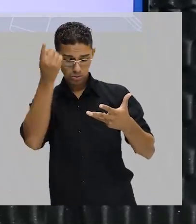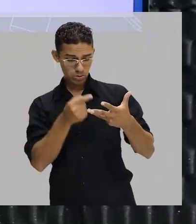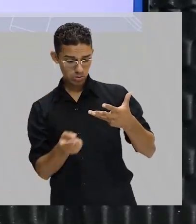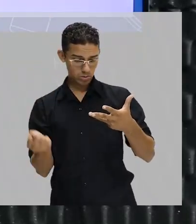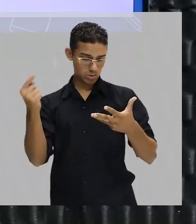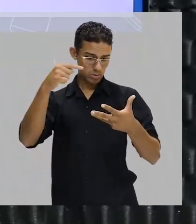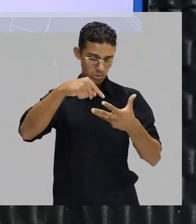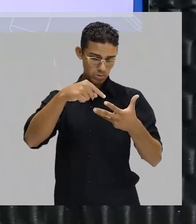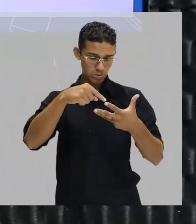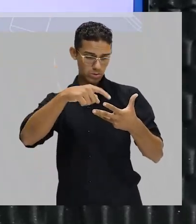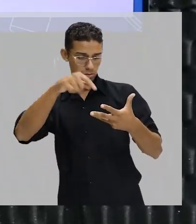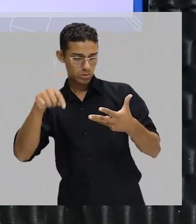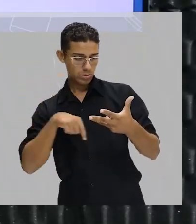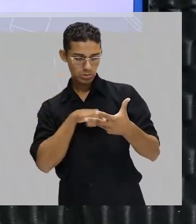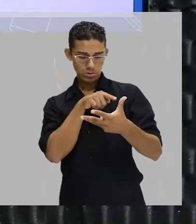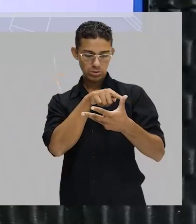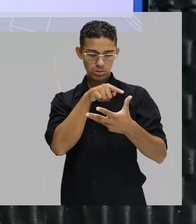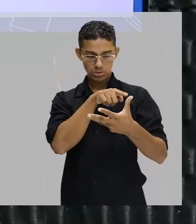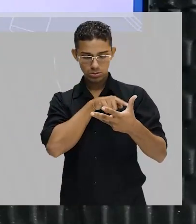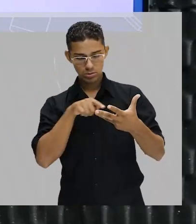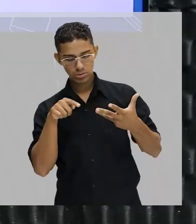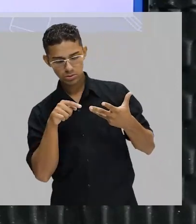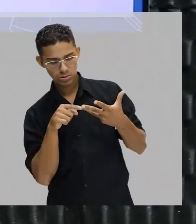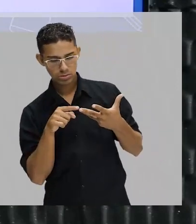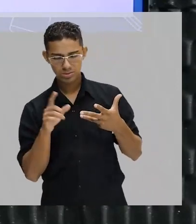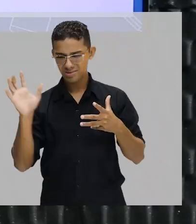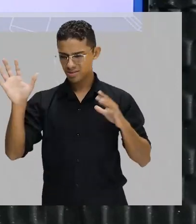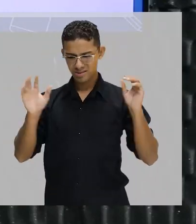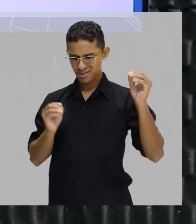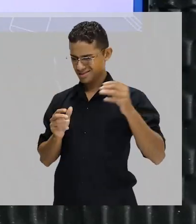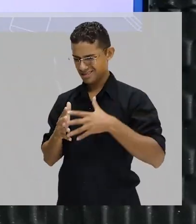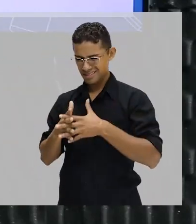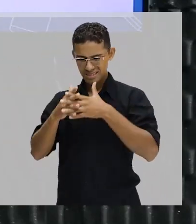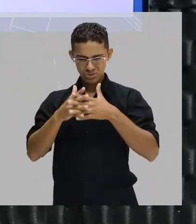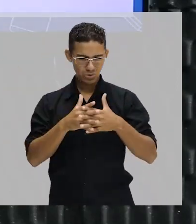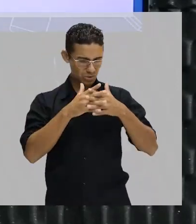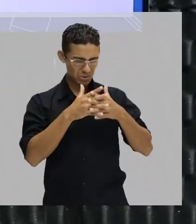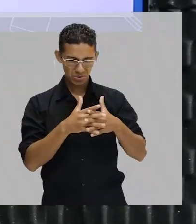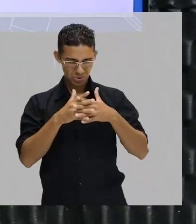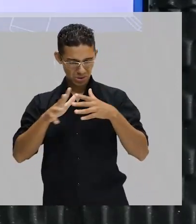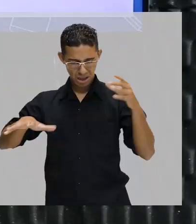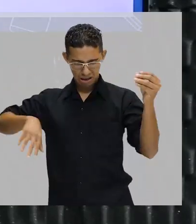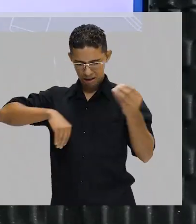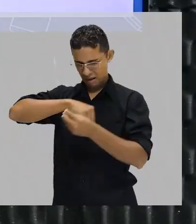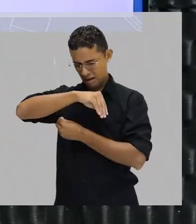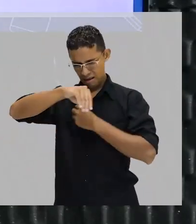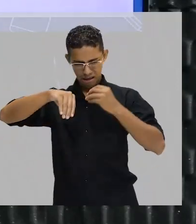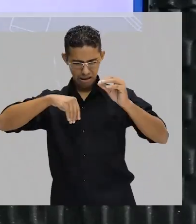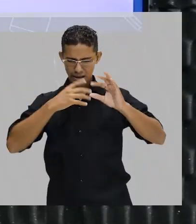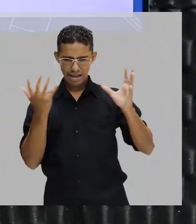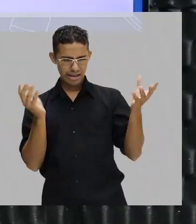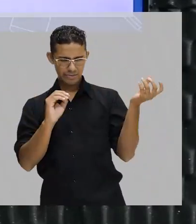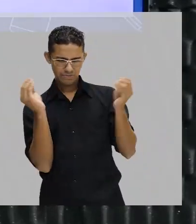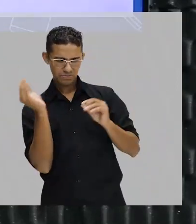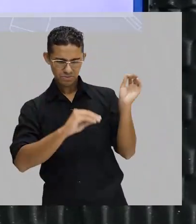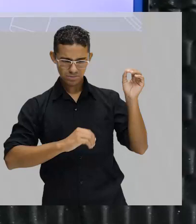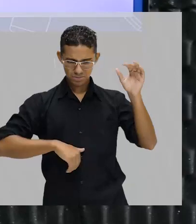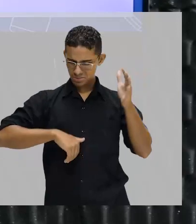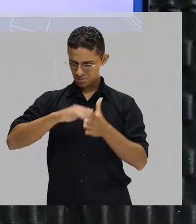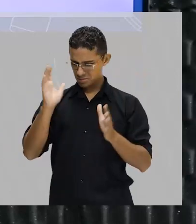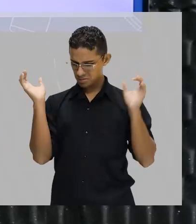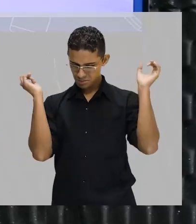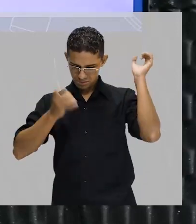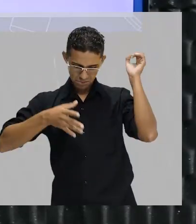outra ideia e não vai seguindo uma linha de raciocínio. Ele vai misturando todas as ideias, como se fosse jogando tudo